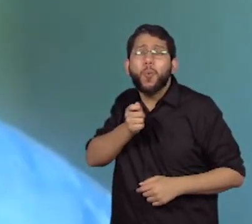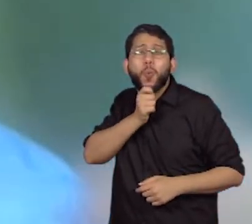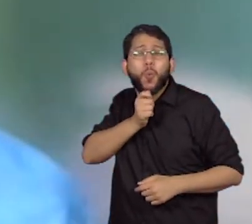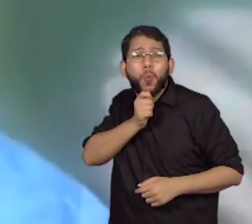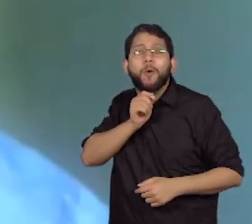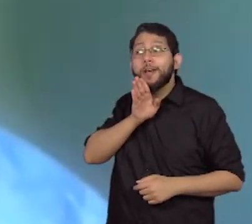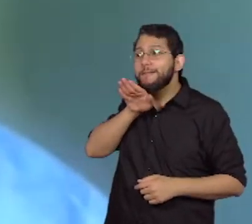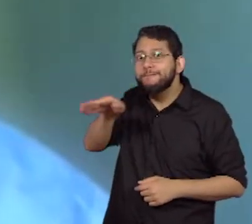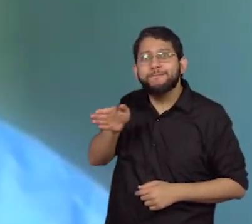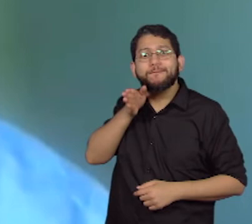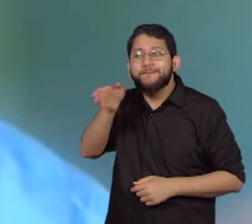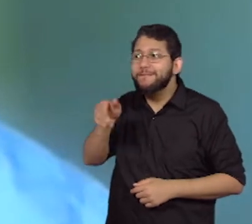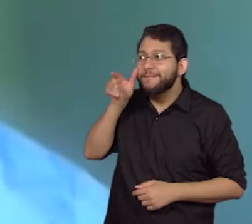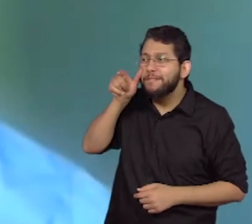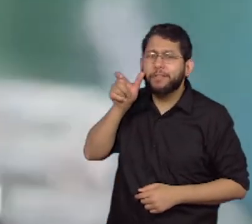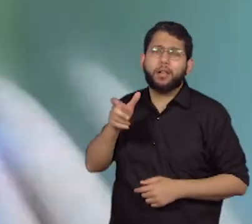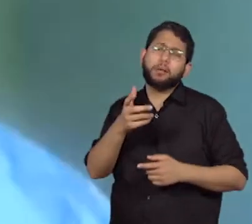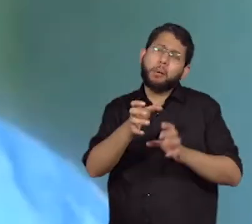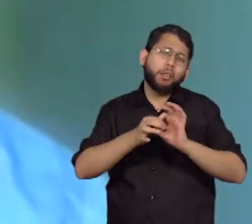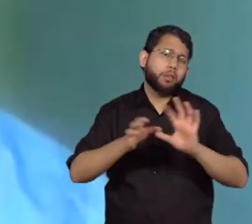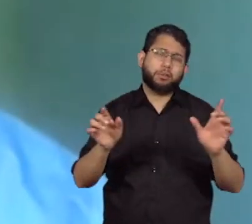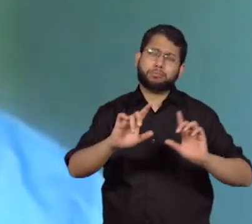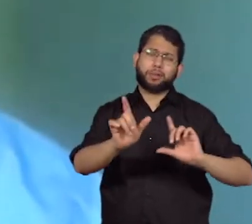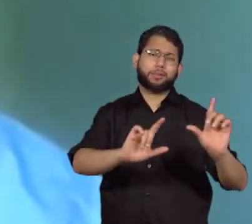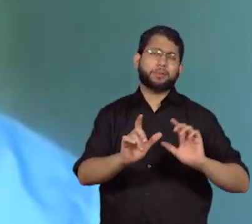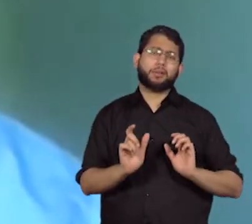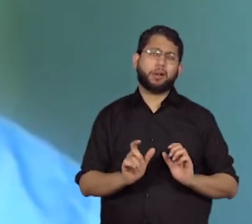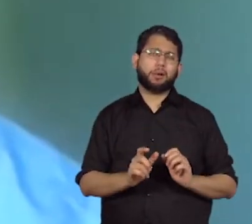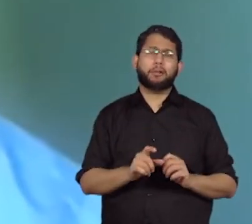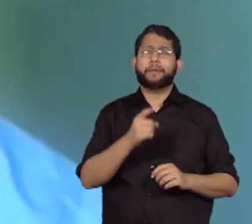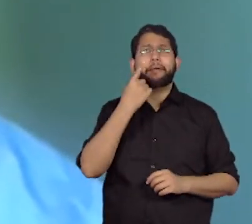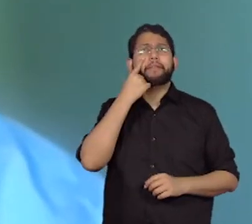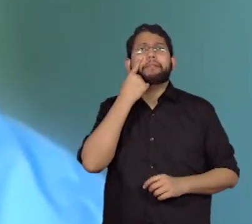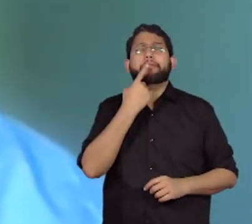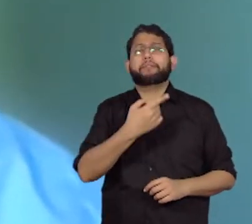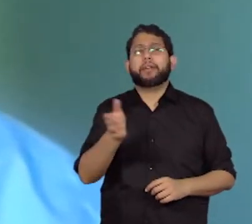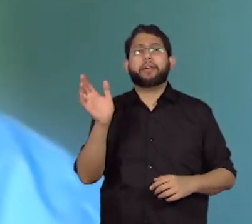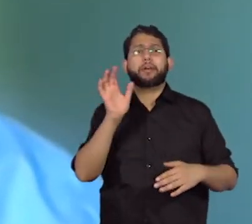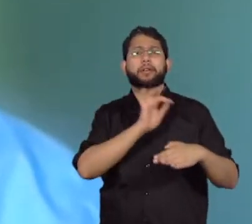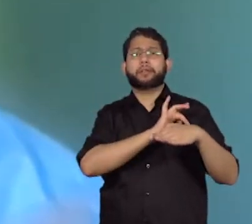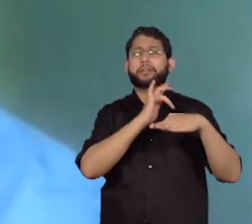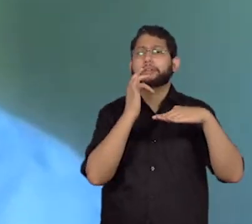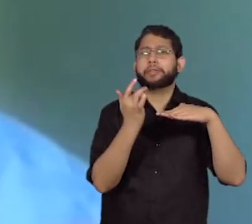usuais. Nada contra assistir TV, nada contra você ler